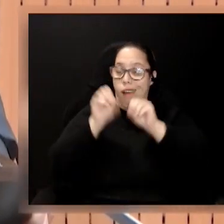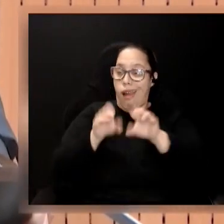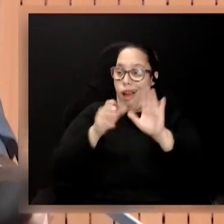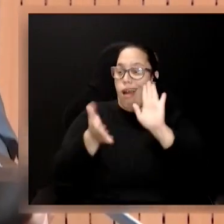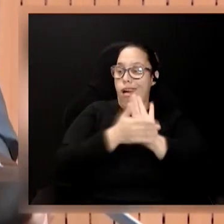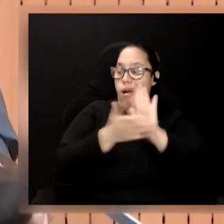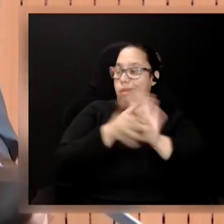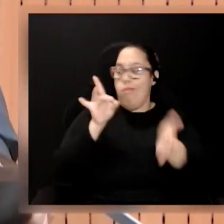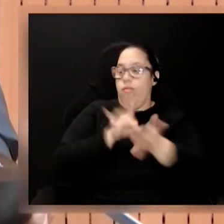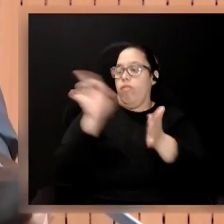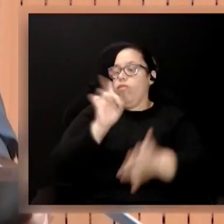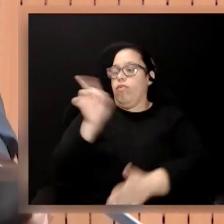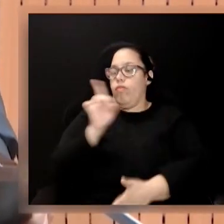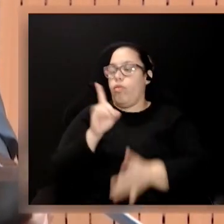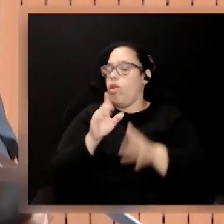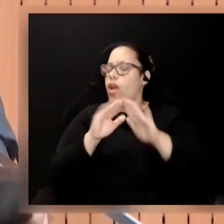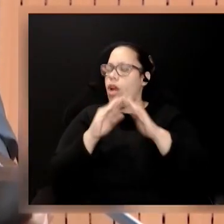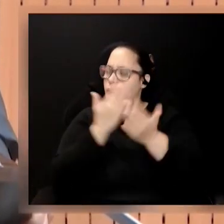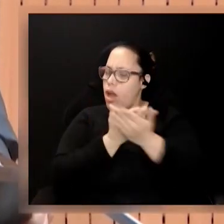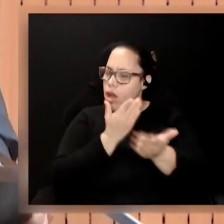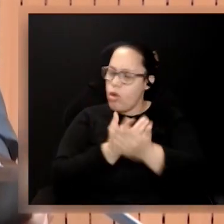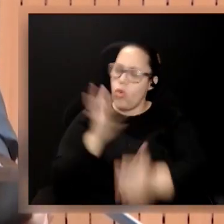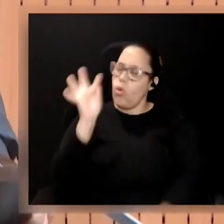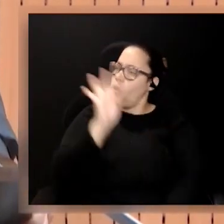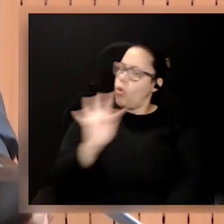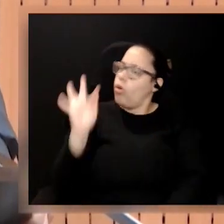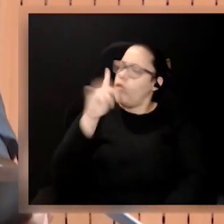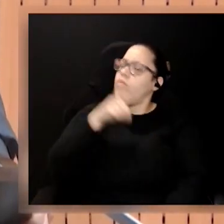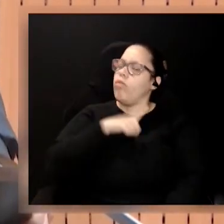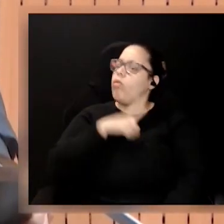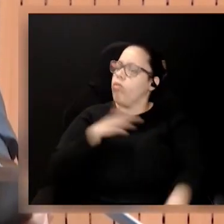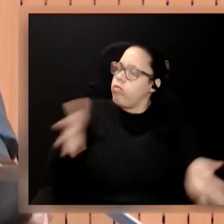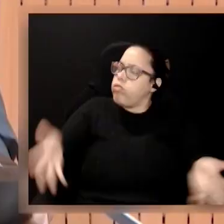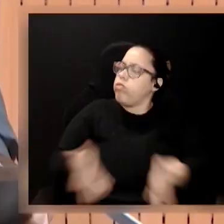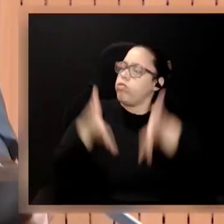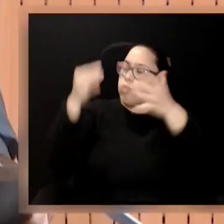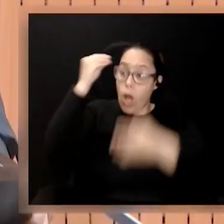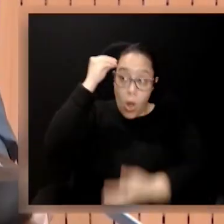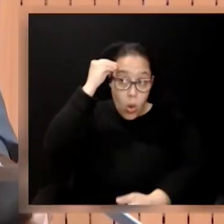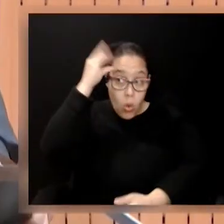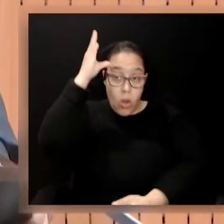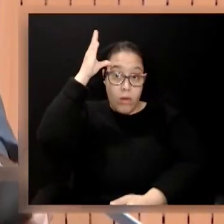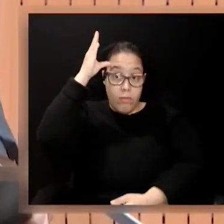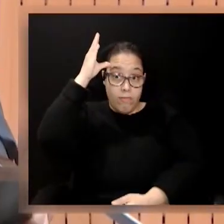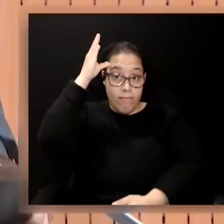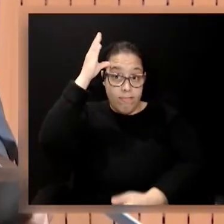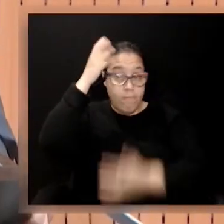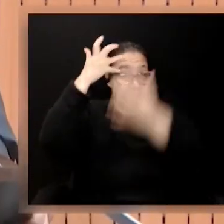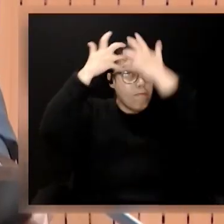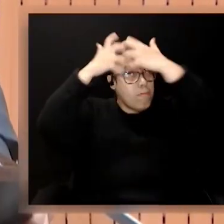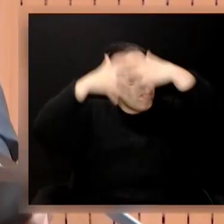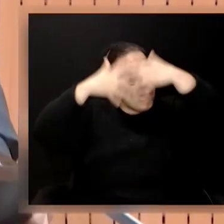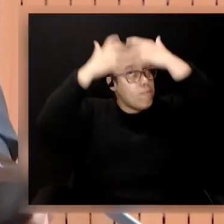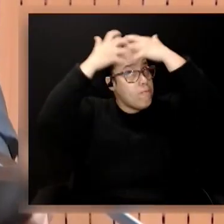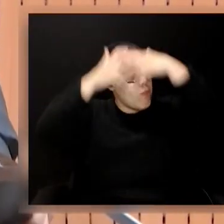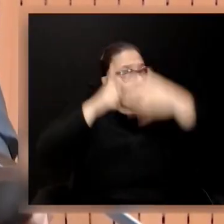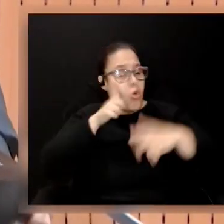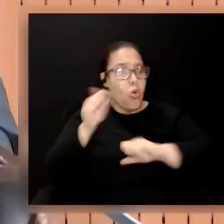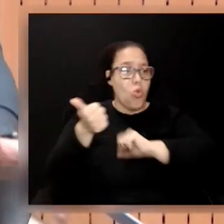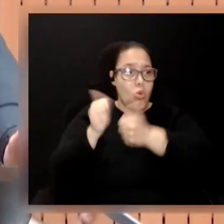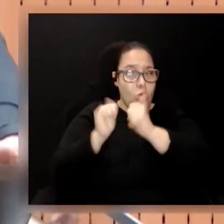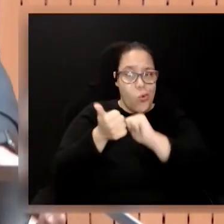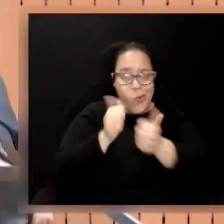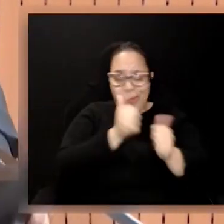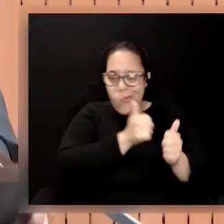escola, a universidade existe para estimular conhecimento, a reflexão, a capacidade de análise, não para